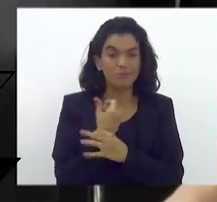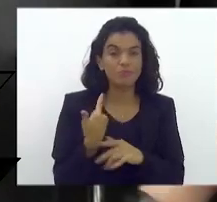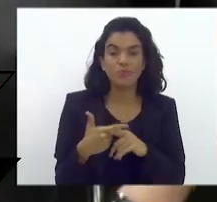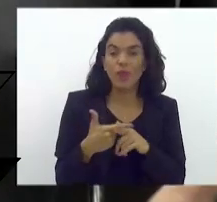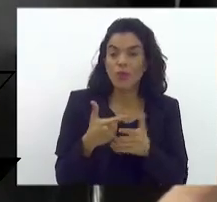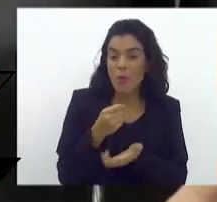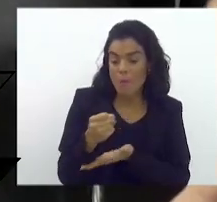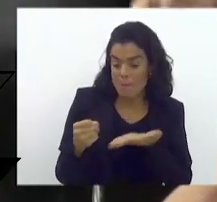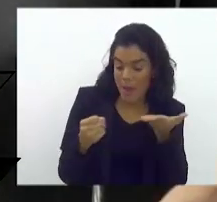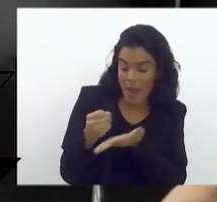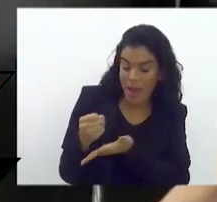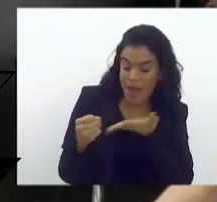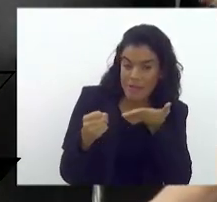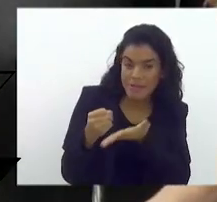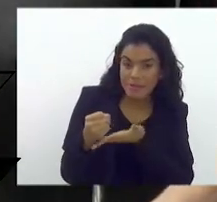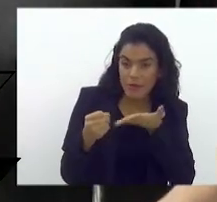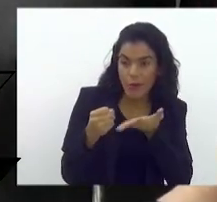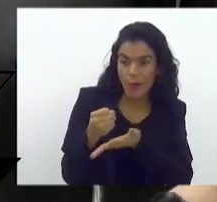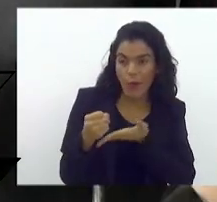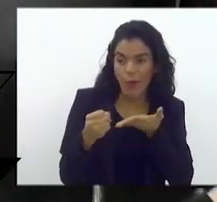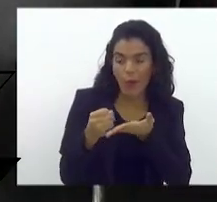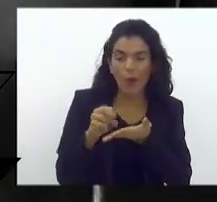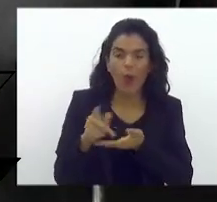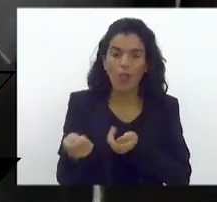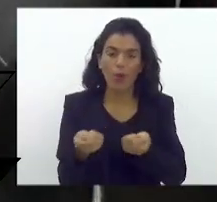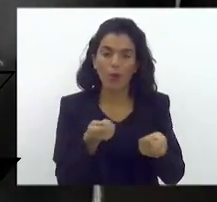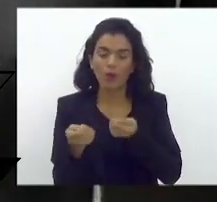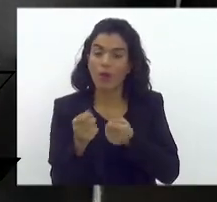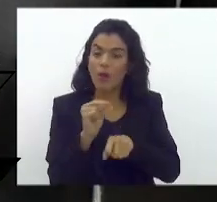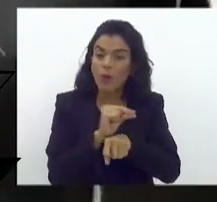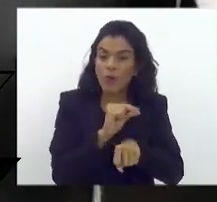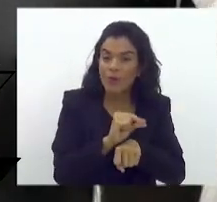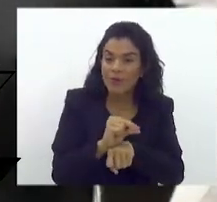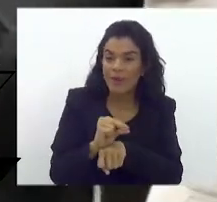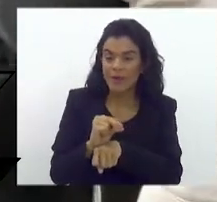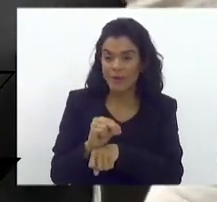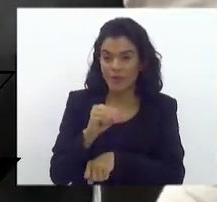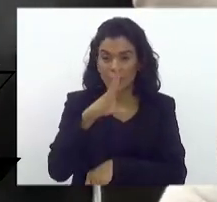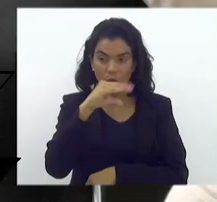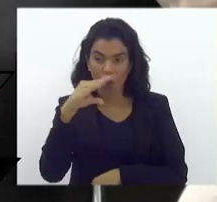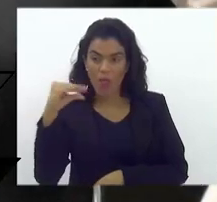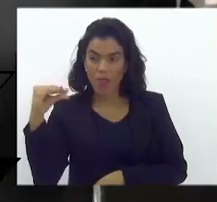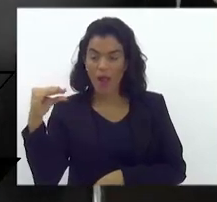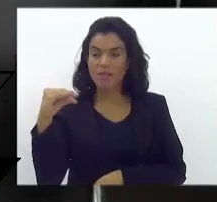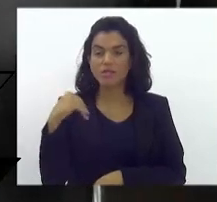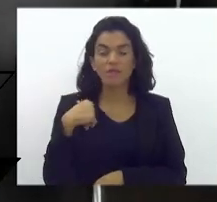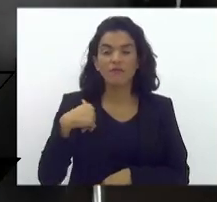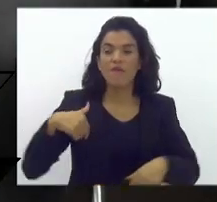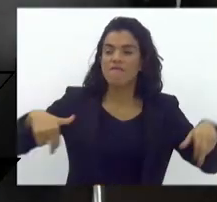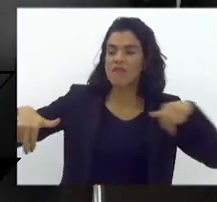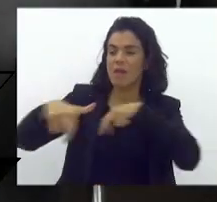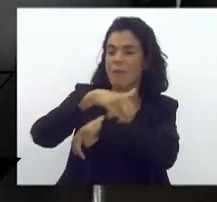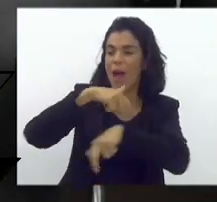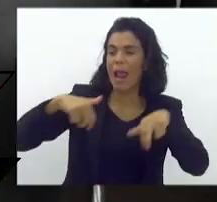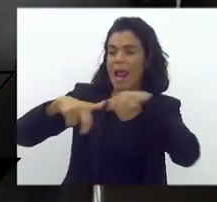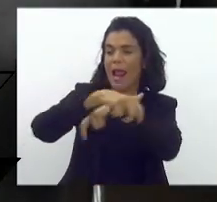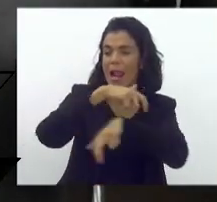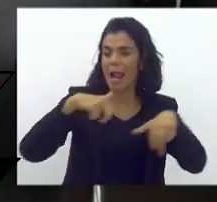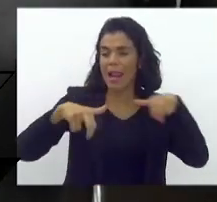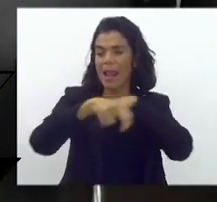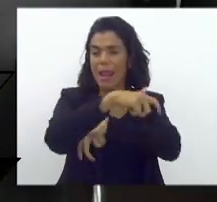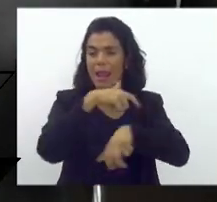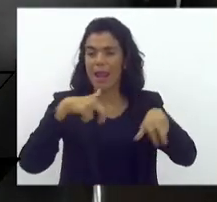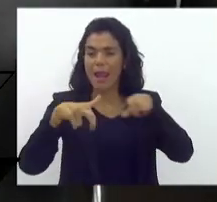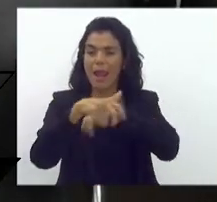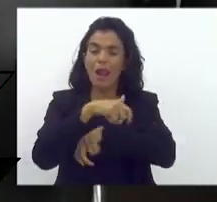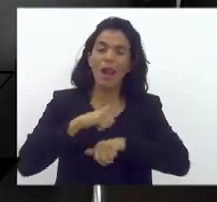mínimo, né? Muitas vezes não é nem de controle, não, é de cuidado. Os adolescentes ficam andares inteiros de algumas escolas